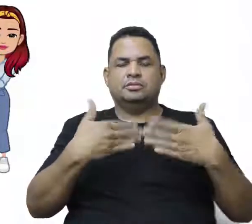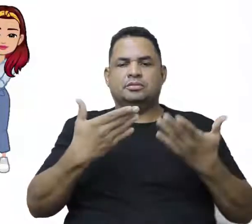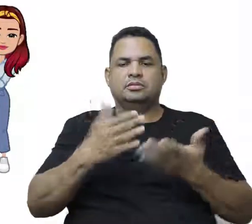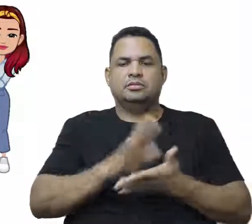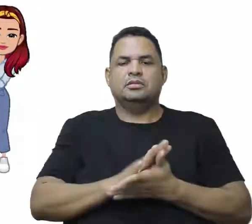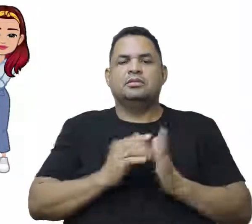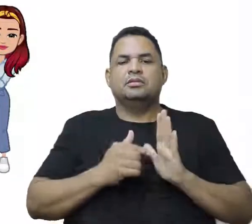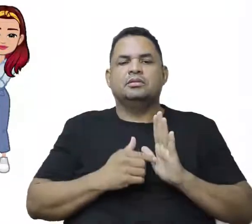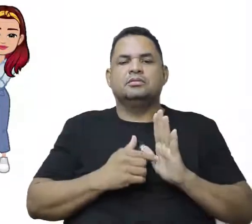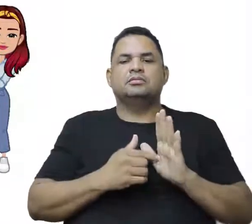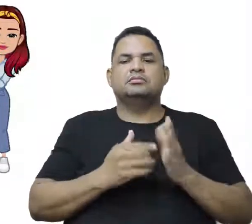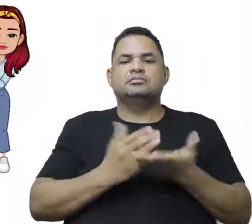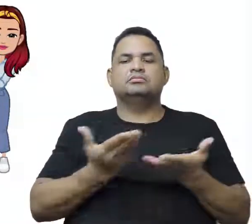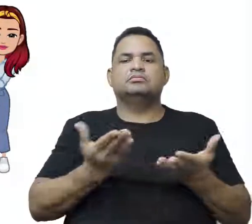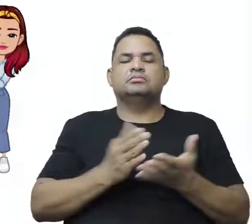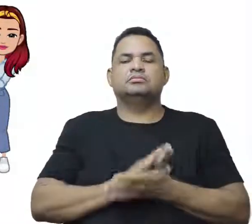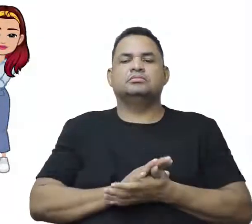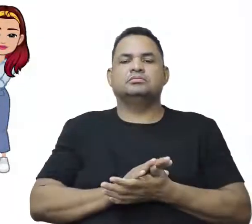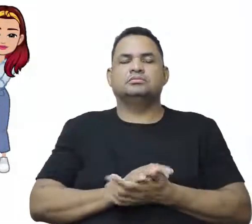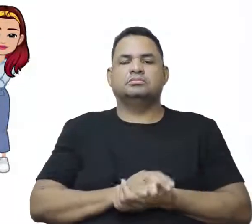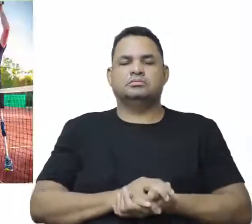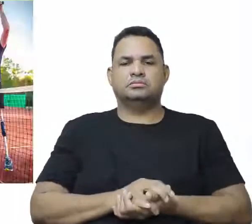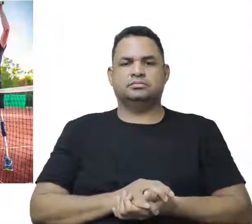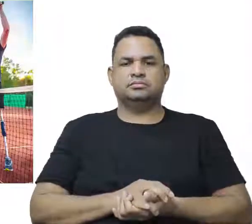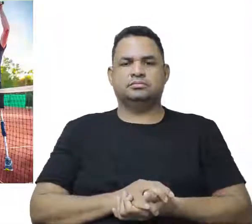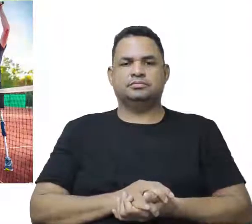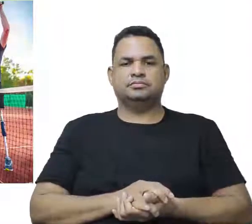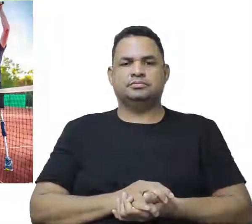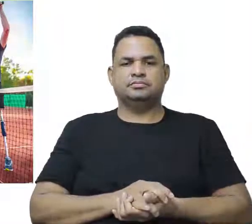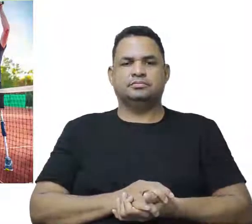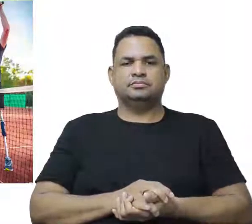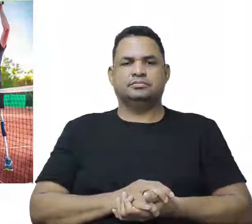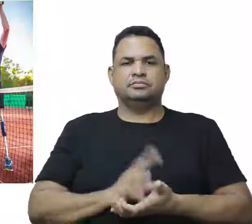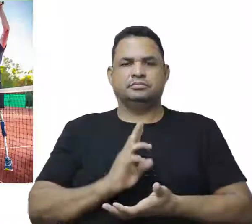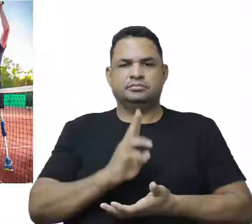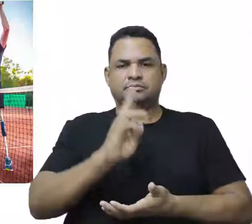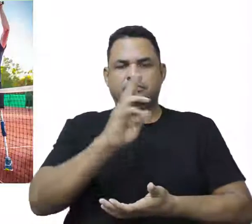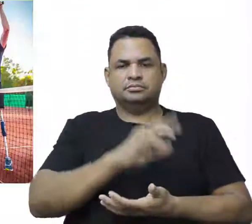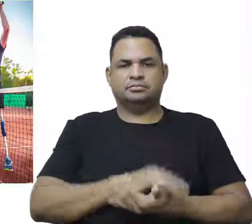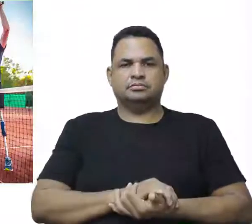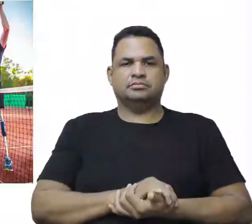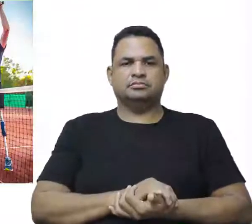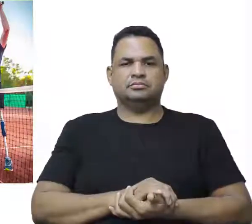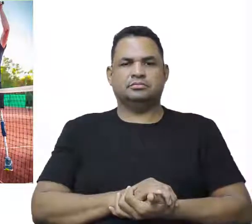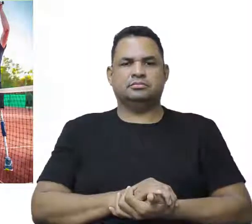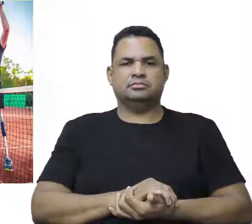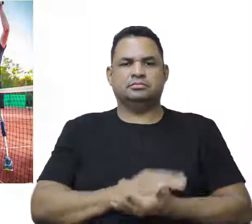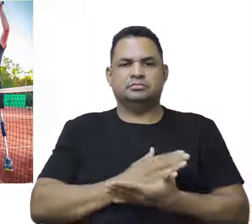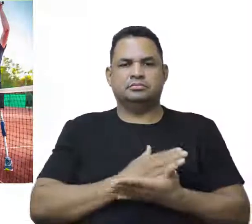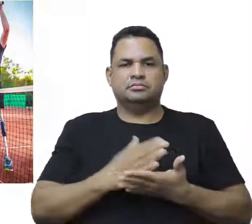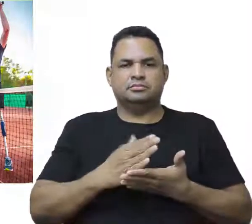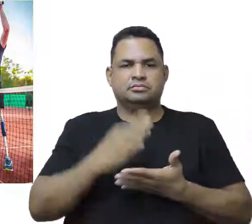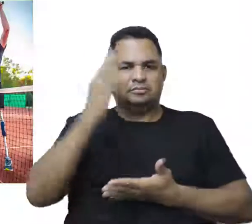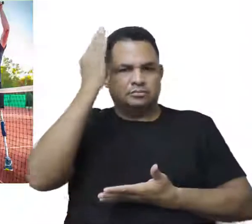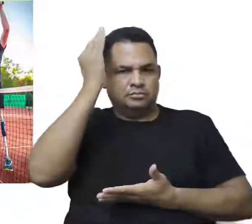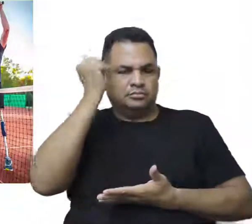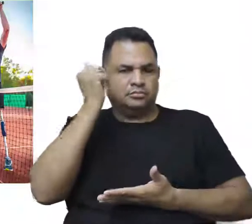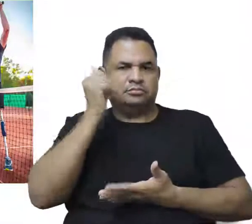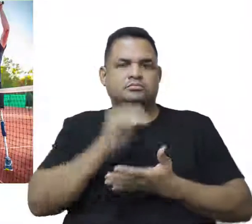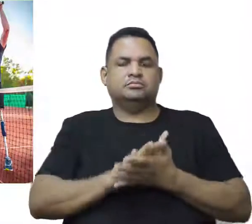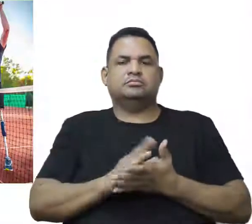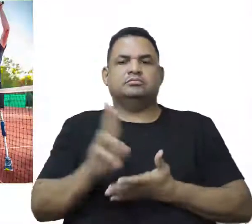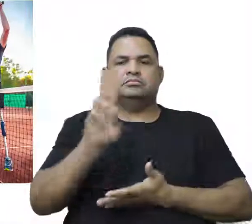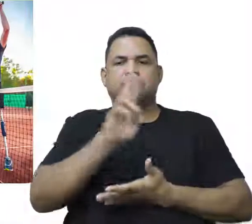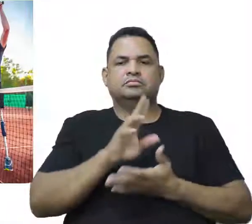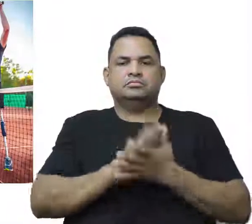para atender essa habilidade 3 aqui também. Vamos seguir, professora? Então, nós vamos começar falando dos saberes